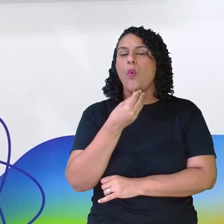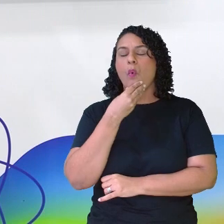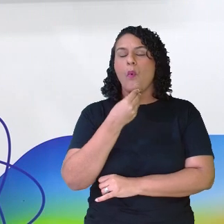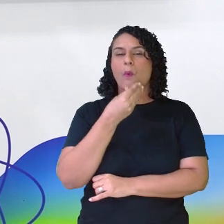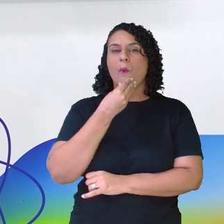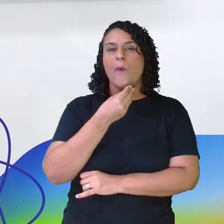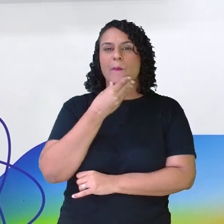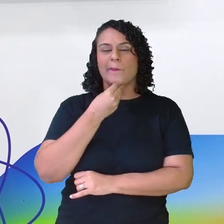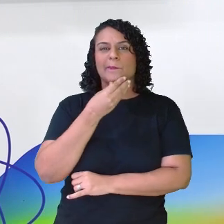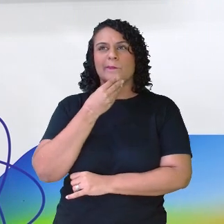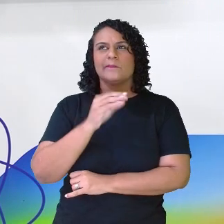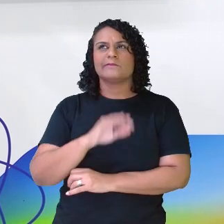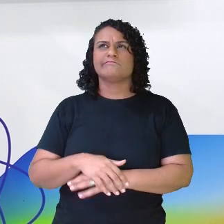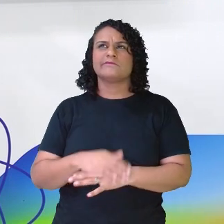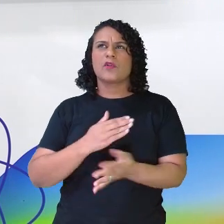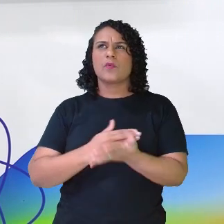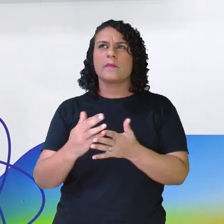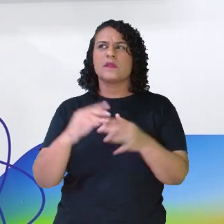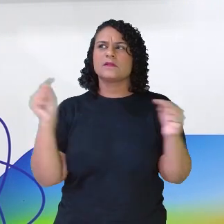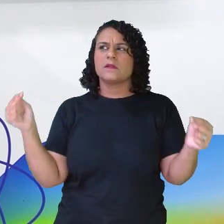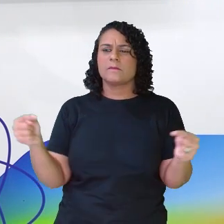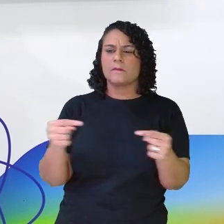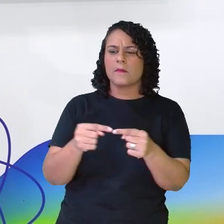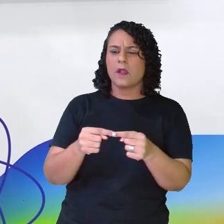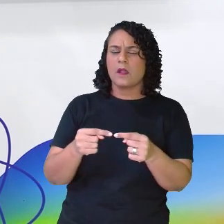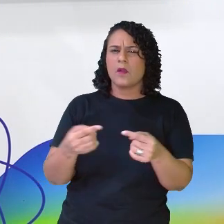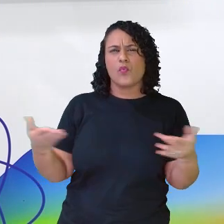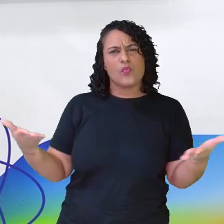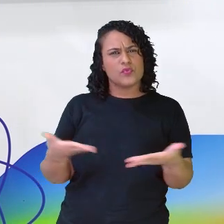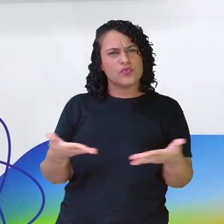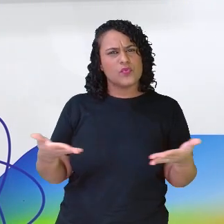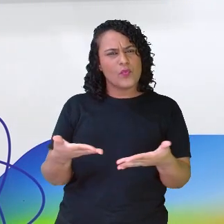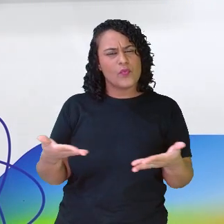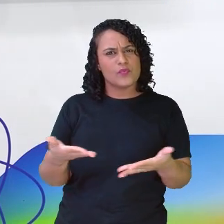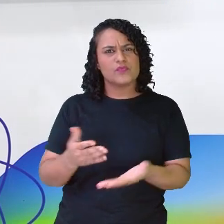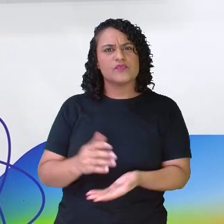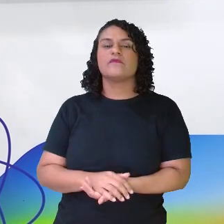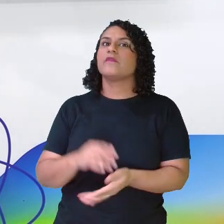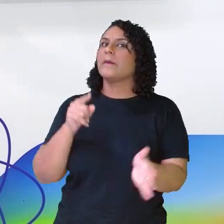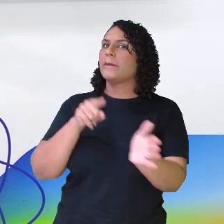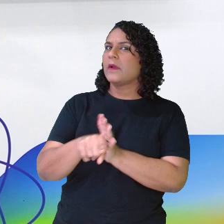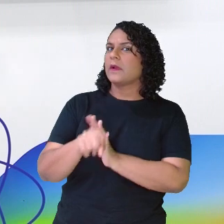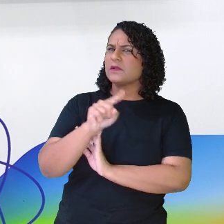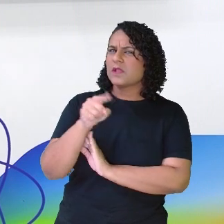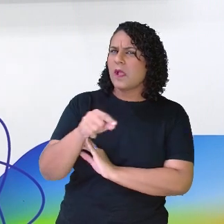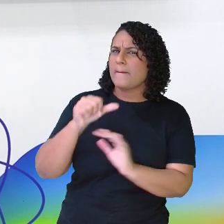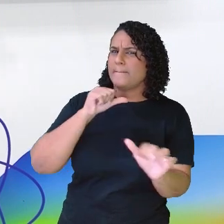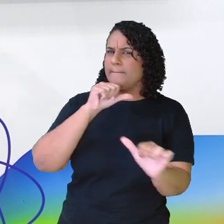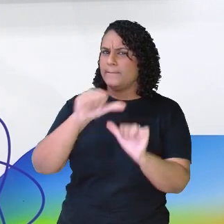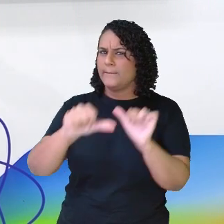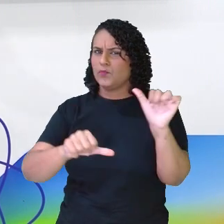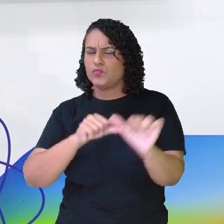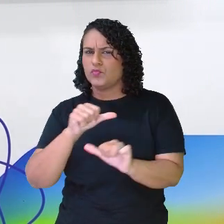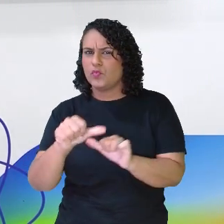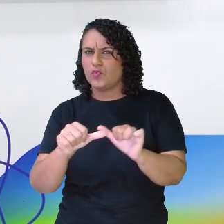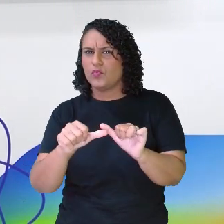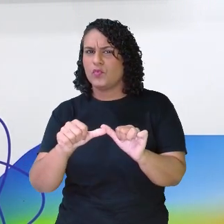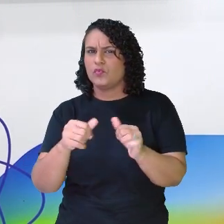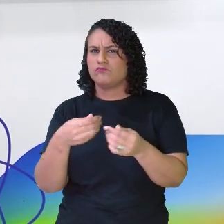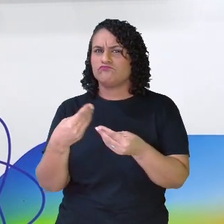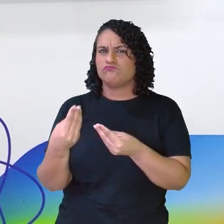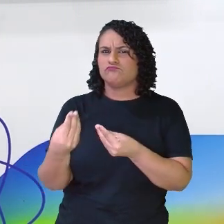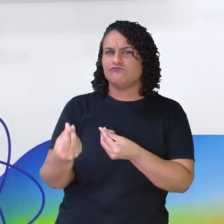começa a já relacionar com o nosso presente. E aí eu vou fazendo as perguntas. Será que mudou? O que